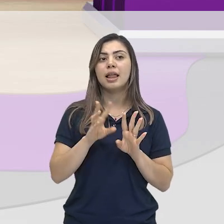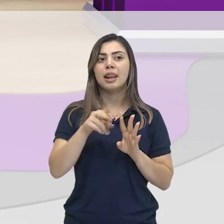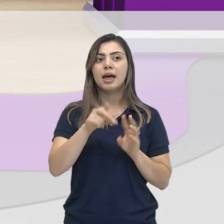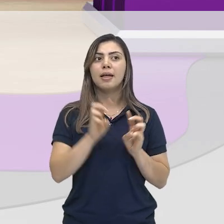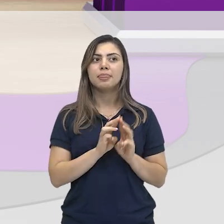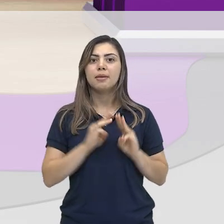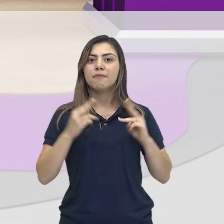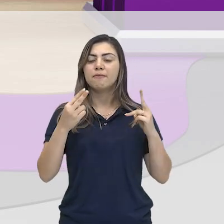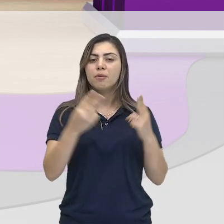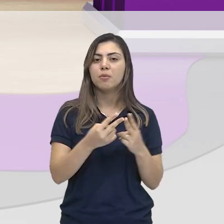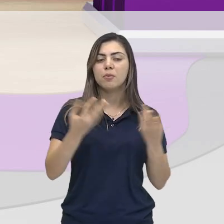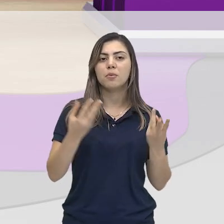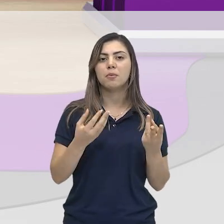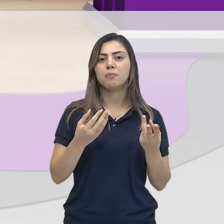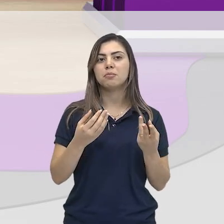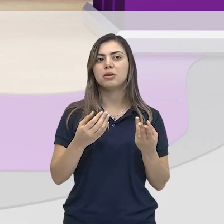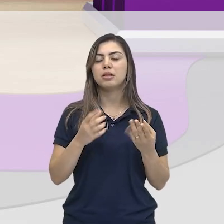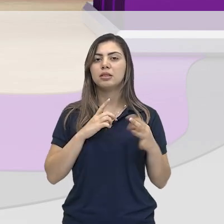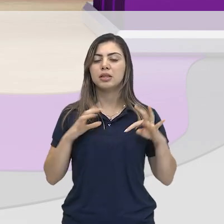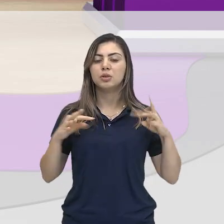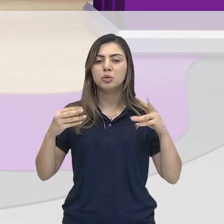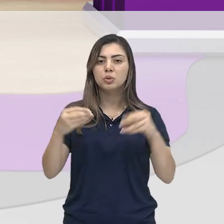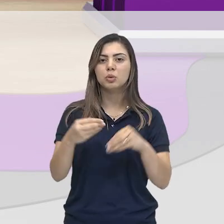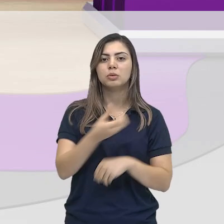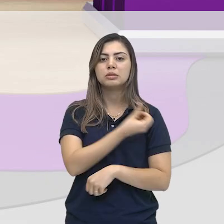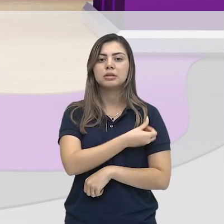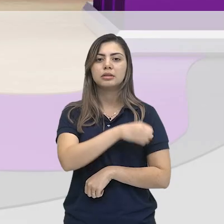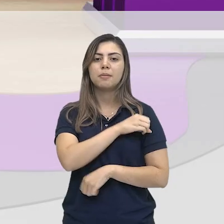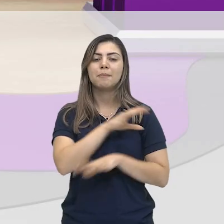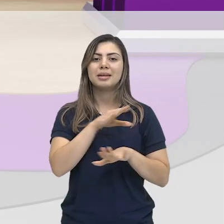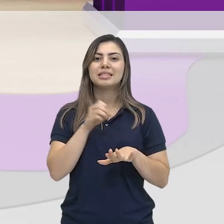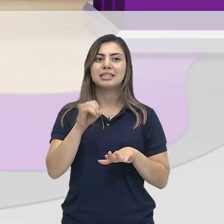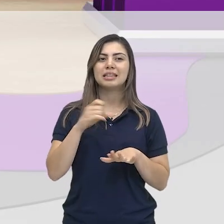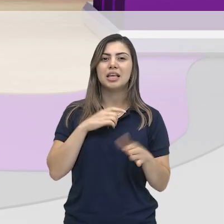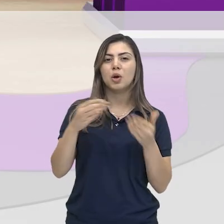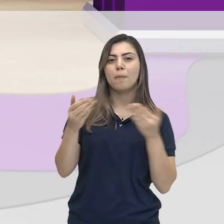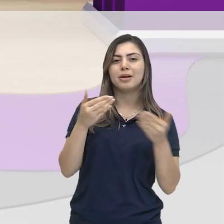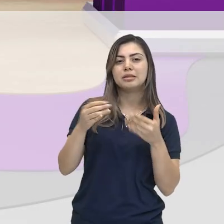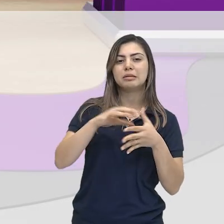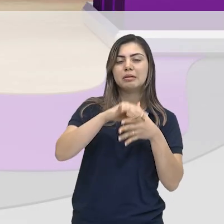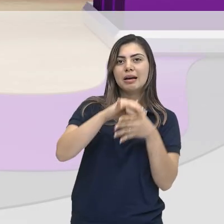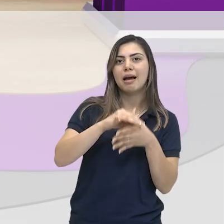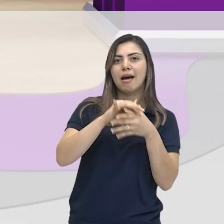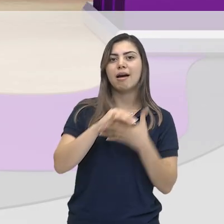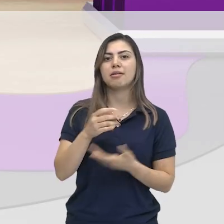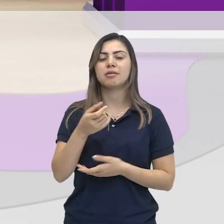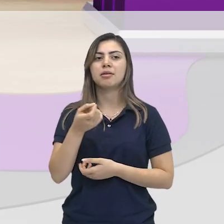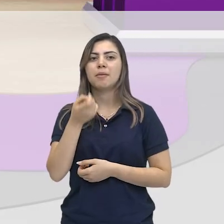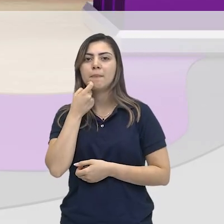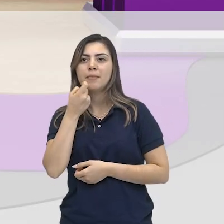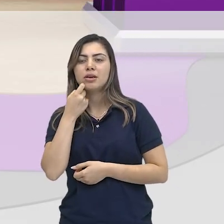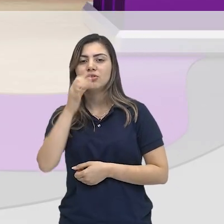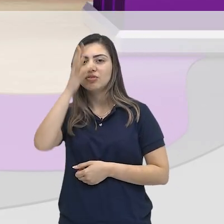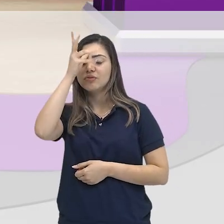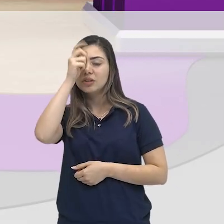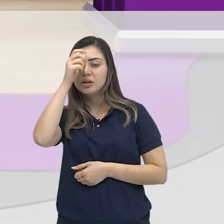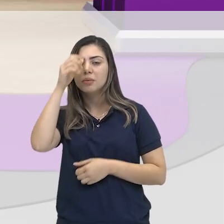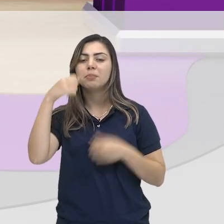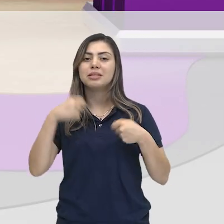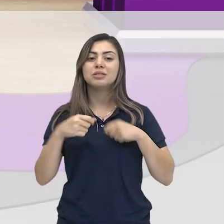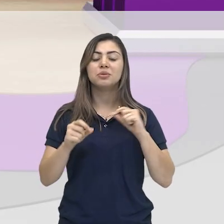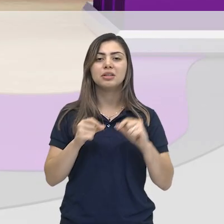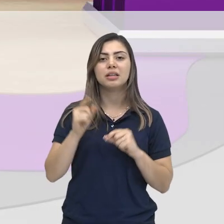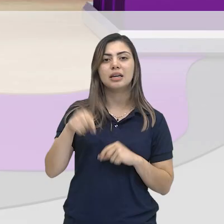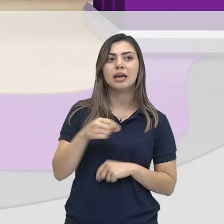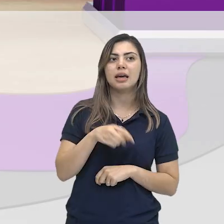todas as séries, né? Se eu estou comparando carne, peixe, frango, então eu tenho que estar ali trabalhando sempre na mesma unidade de massa, né? Ou é